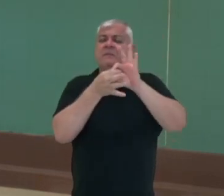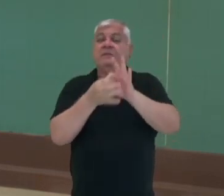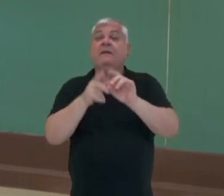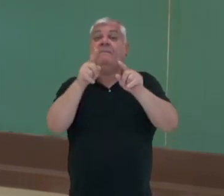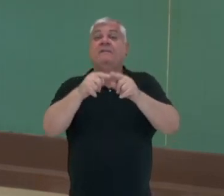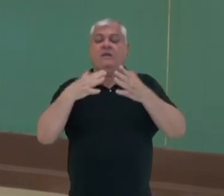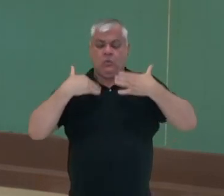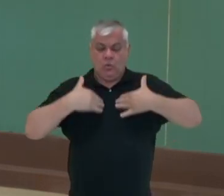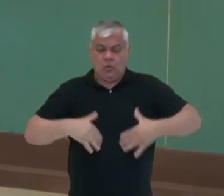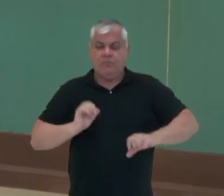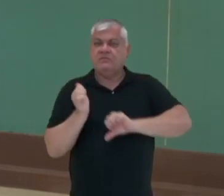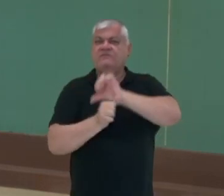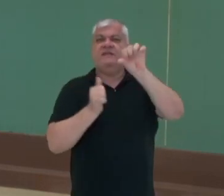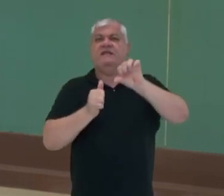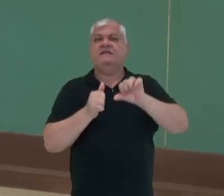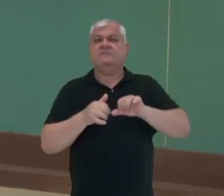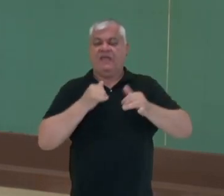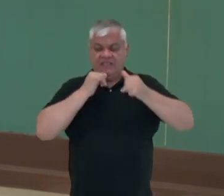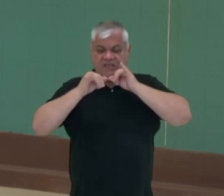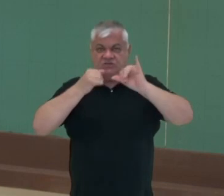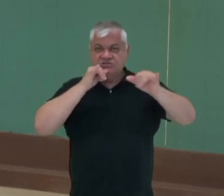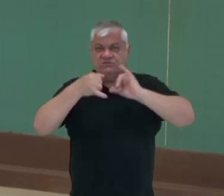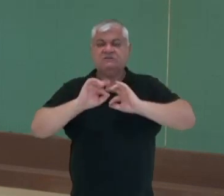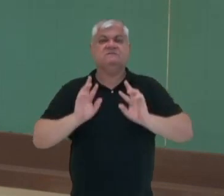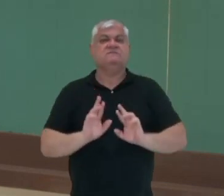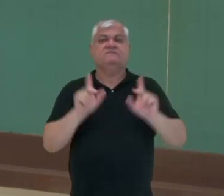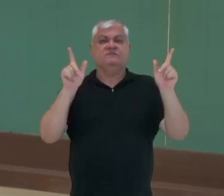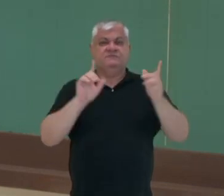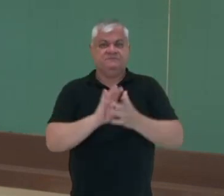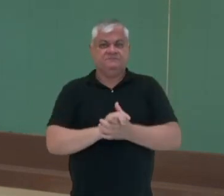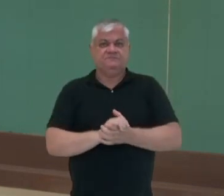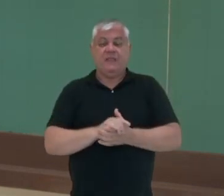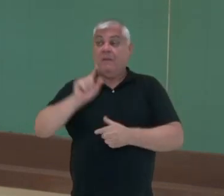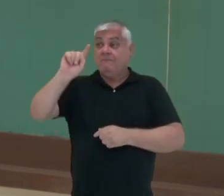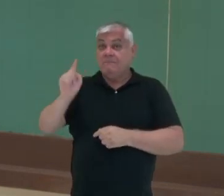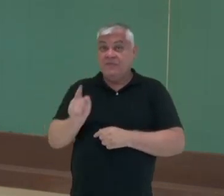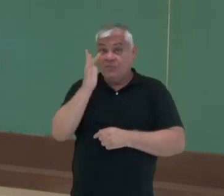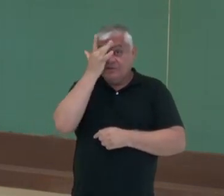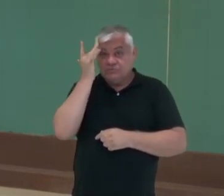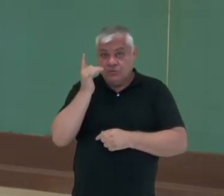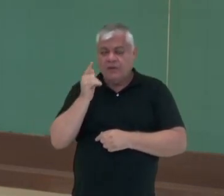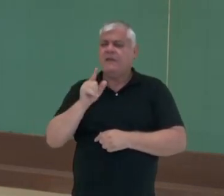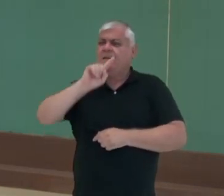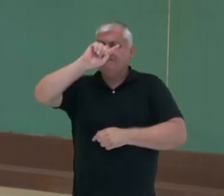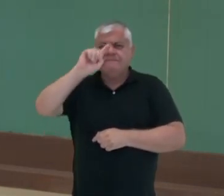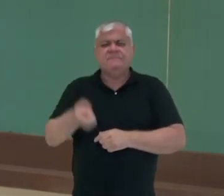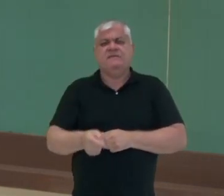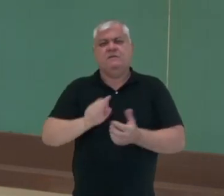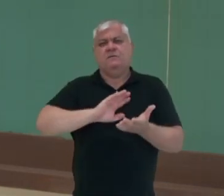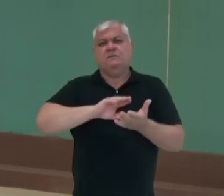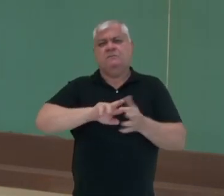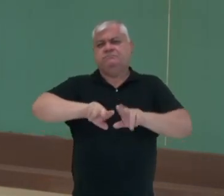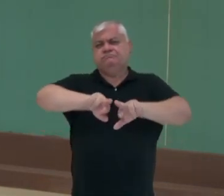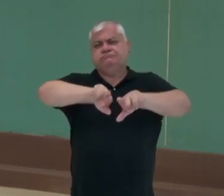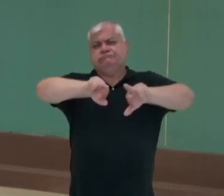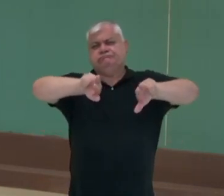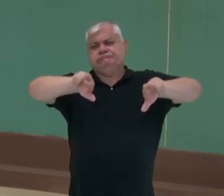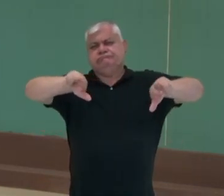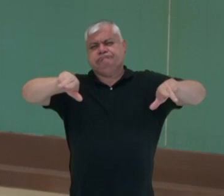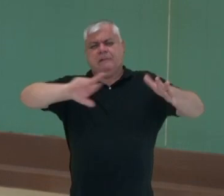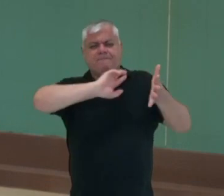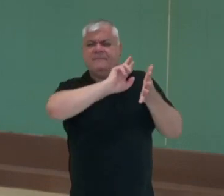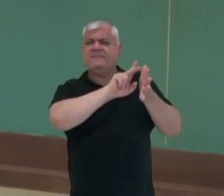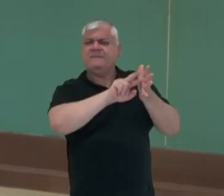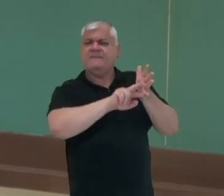diferente porque a energia é diferente. E outra coisa que ela falava é o seguinte, 1000 pessoas, 1000 interpretações. Esse é o foco da performance, ou